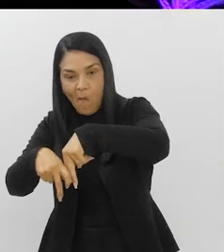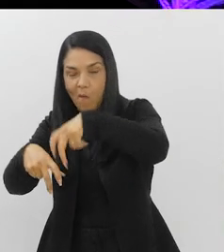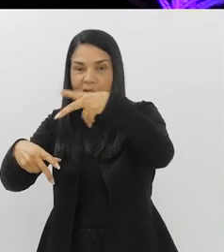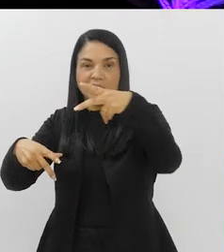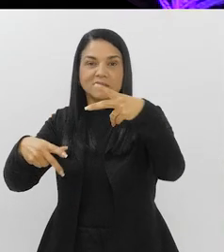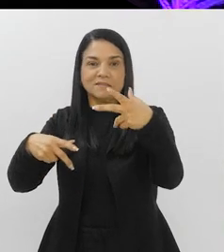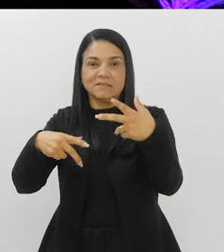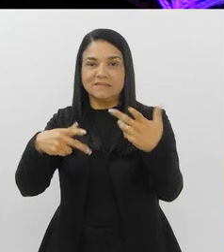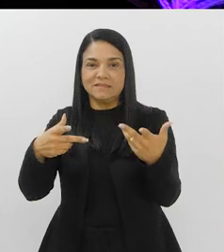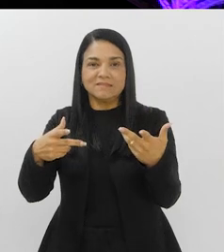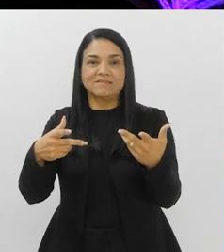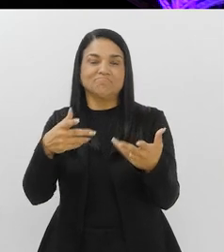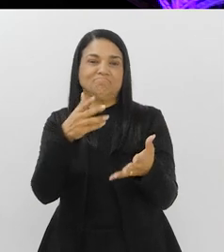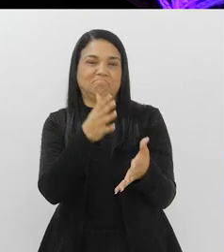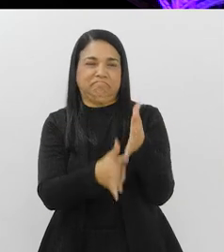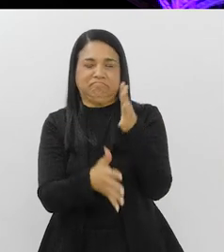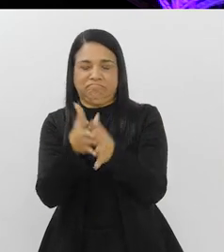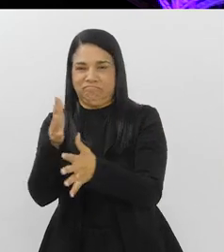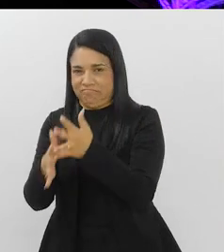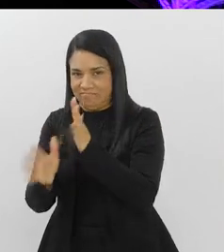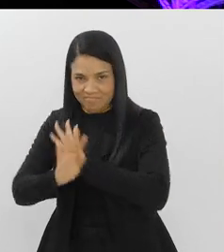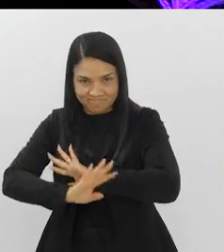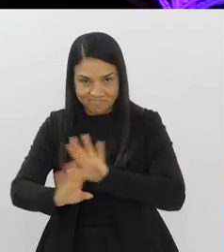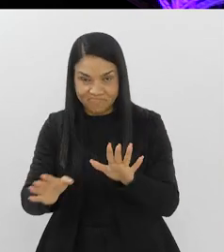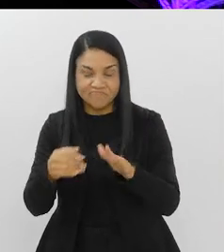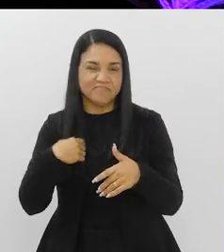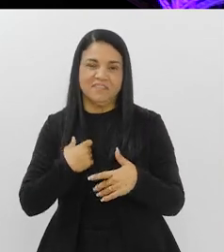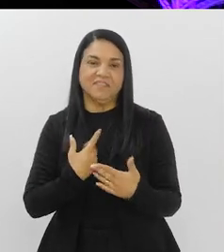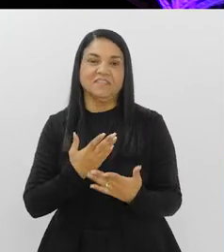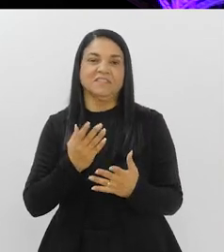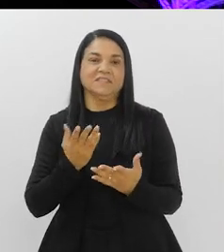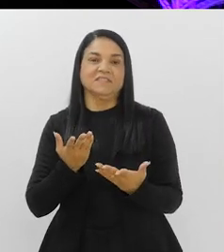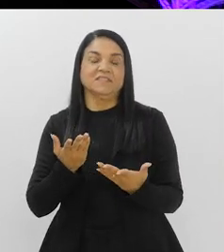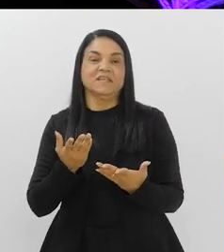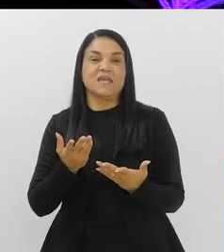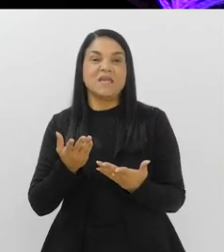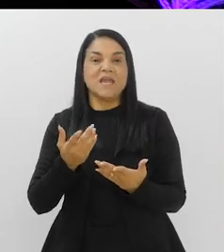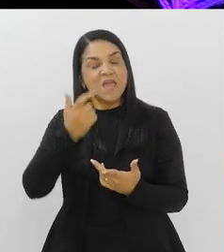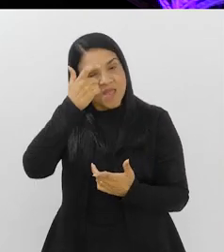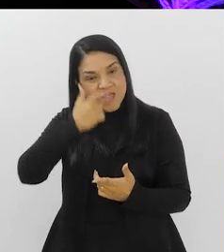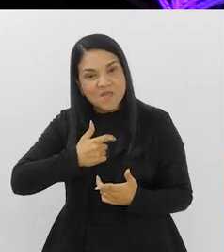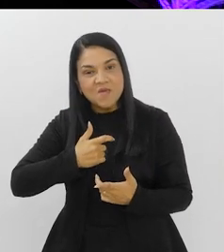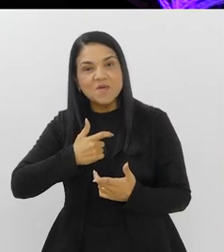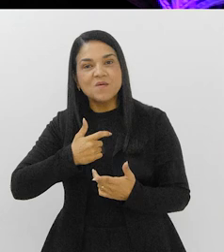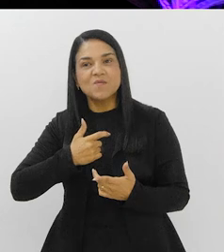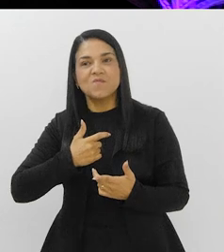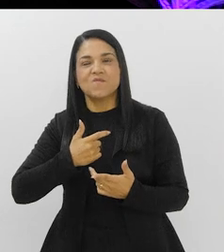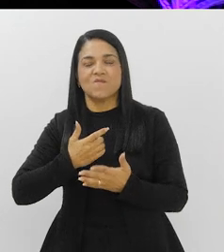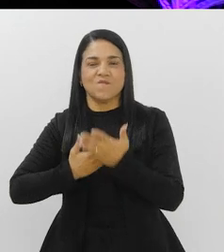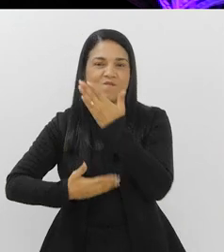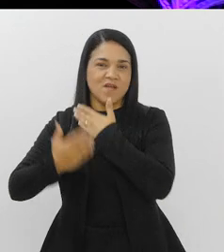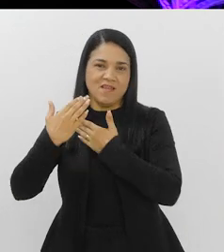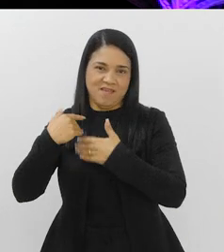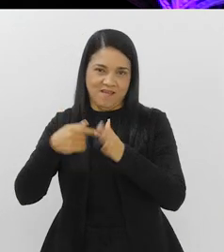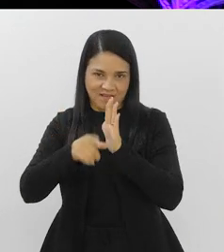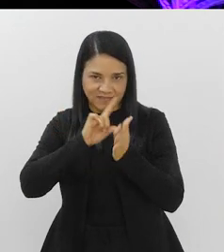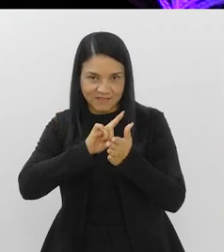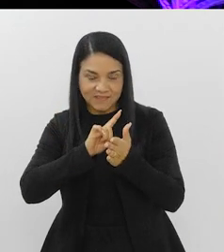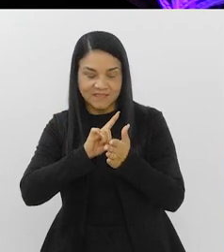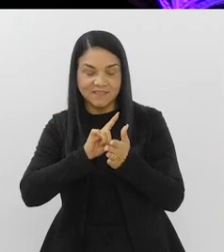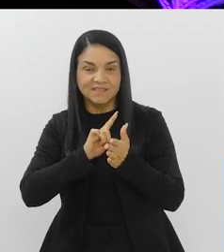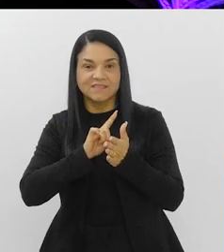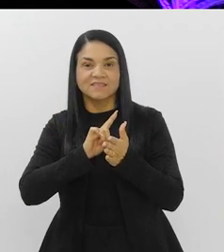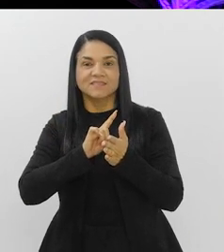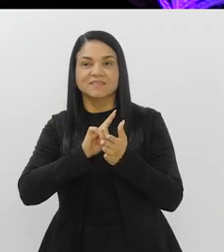que tava parado também enfim acabou que o negócio não deu muito certo mas a assim é é o que eu que eu disse lá atrás né a